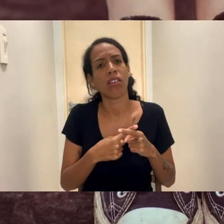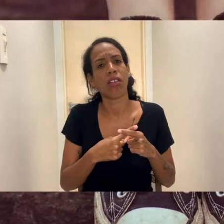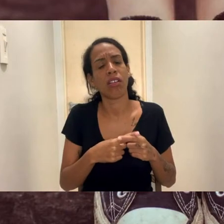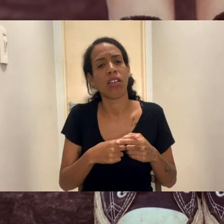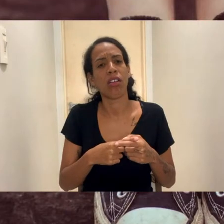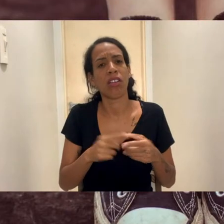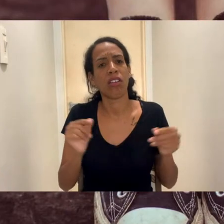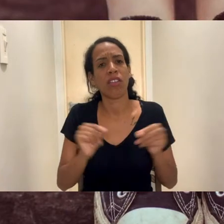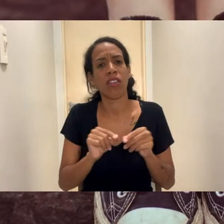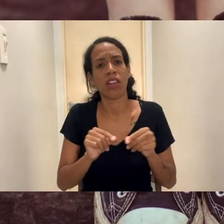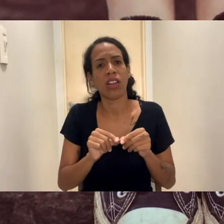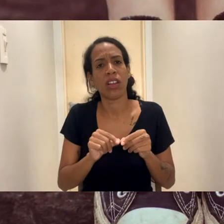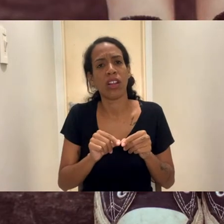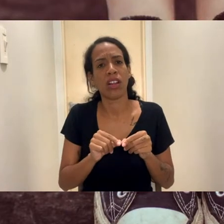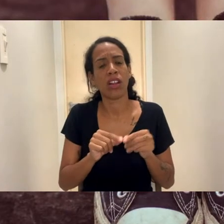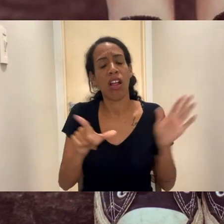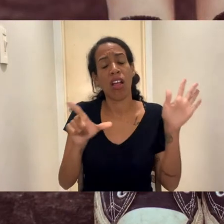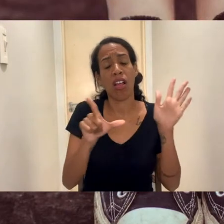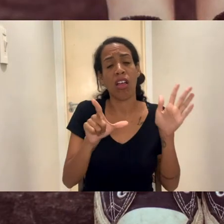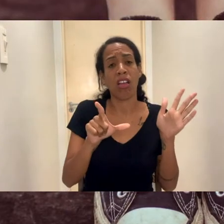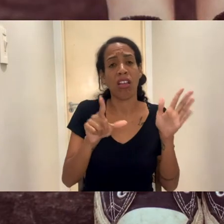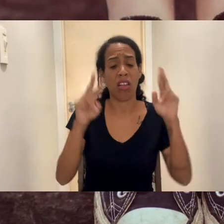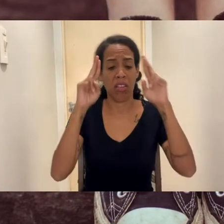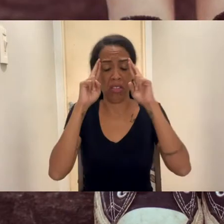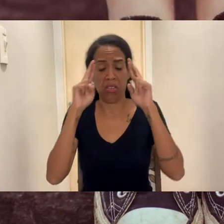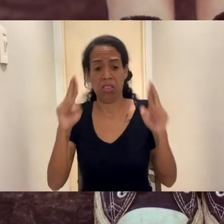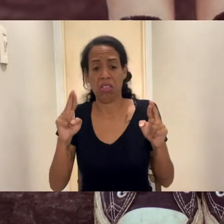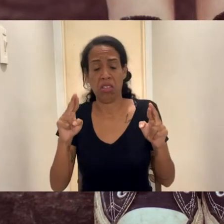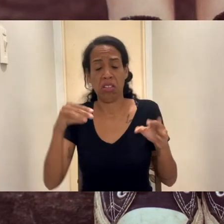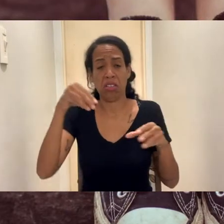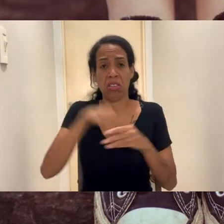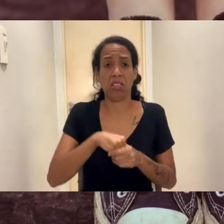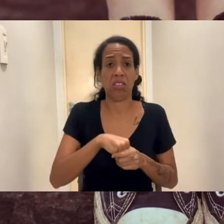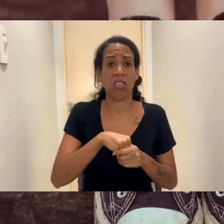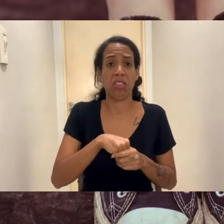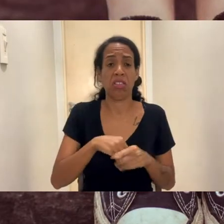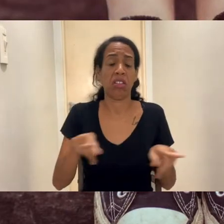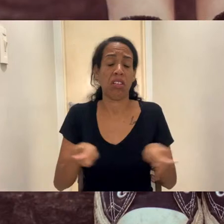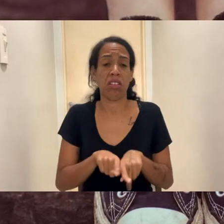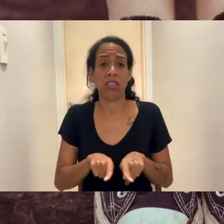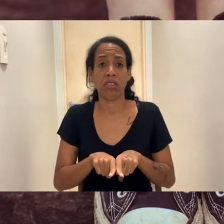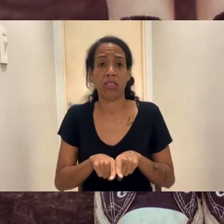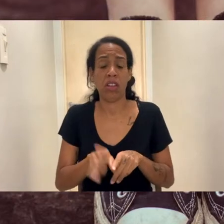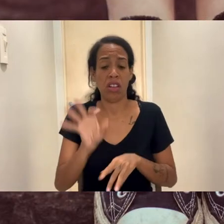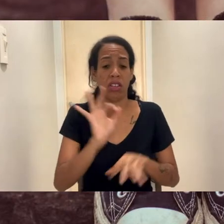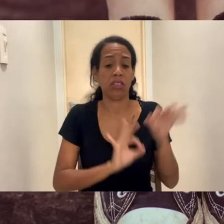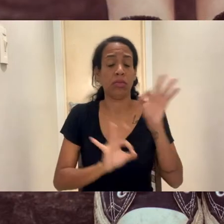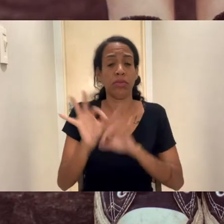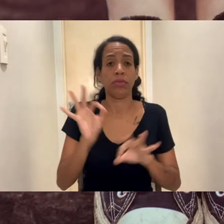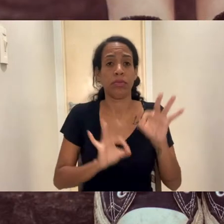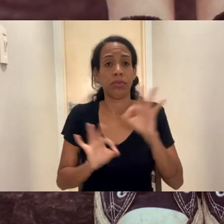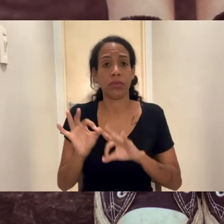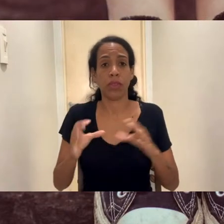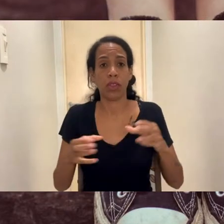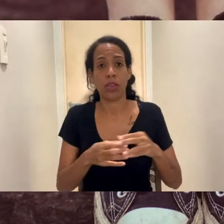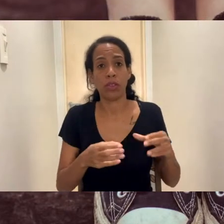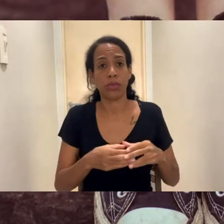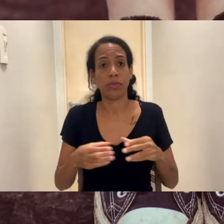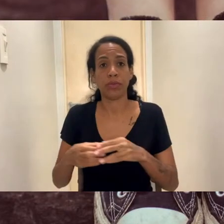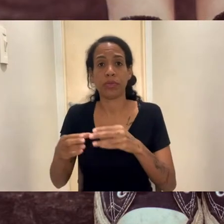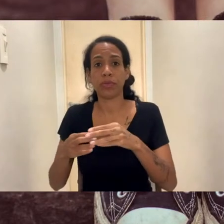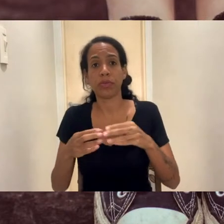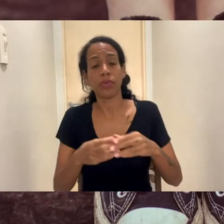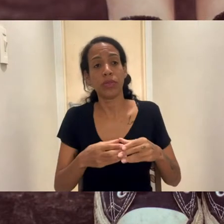uma determinada regra das unidades de internação e que também organizavam, né, os grupos armados do